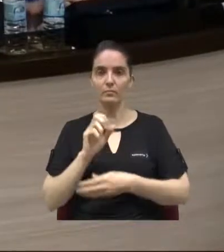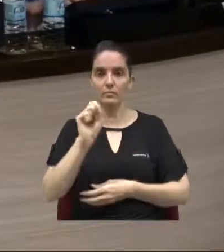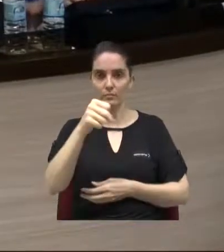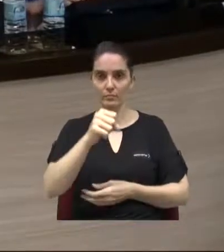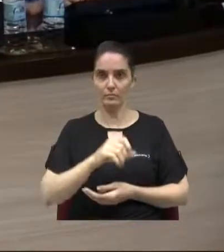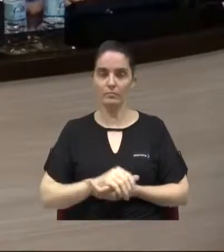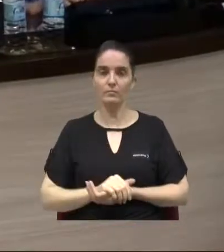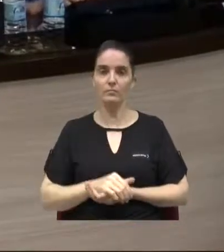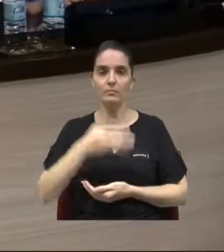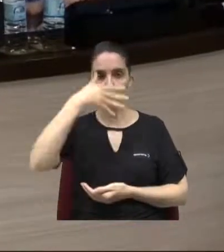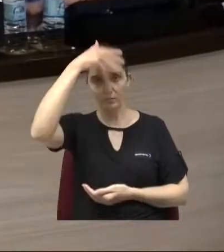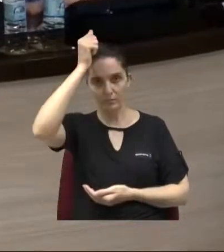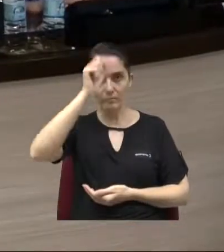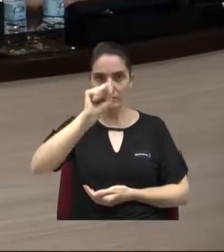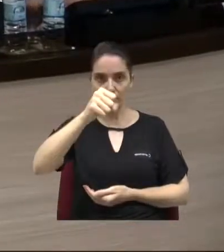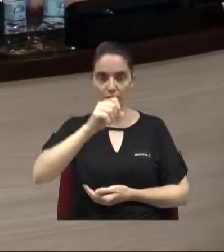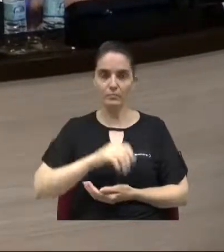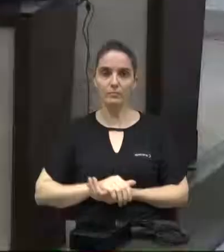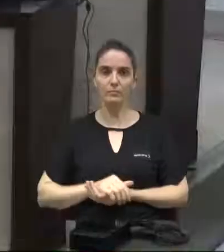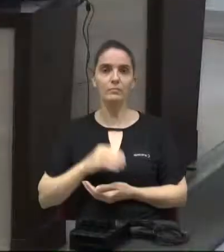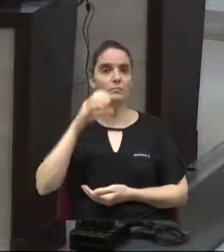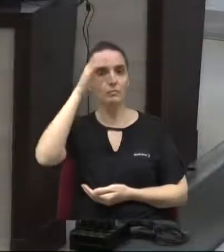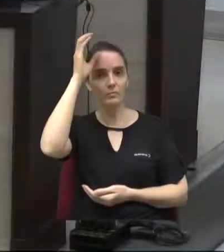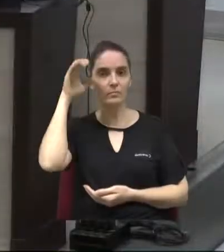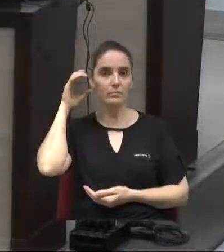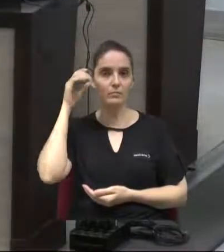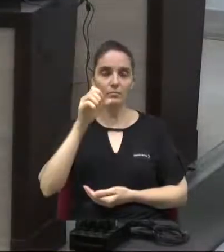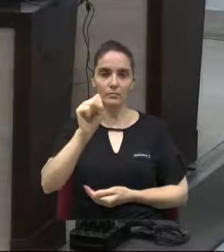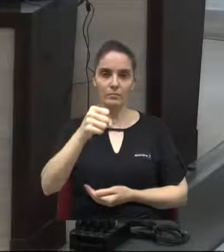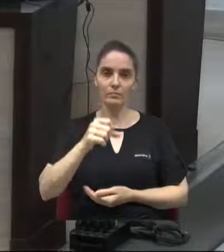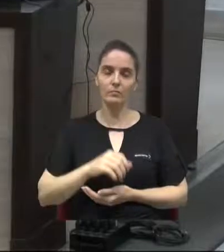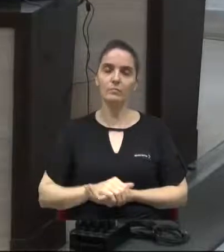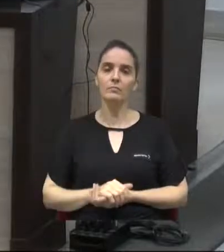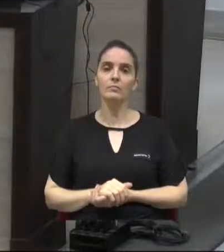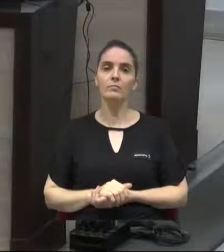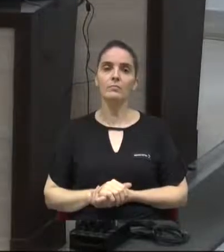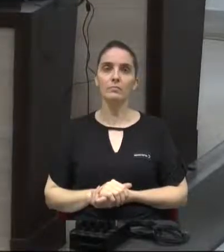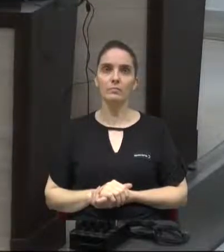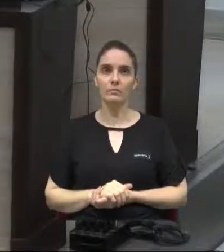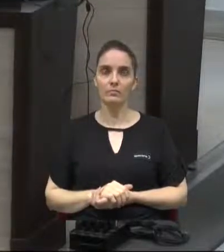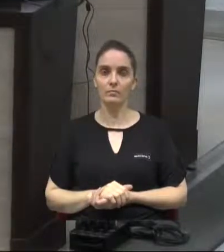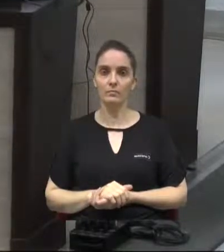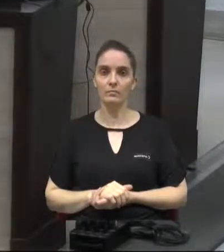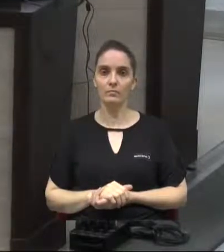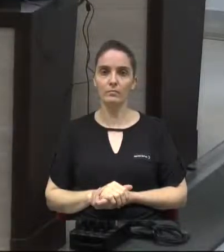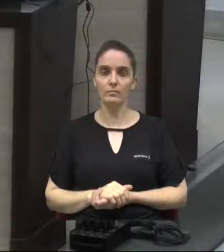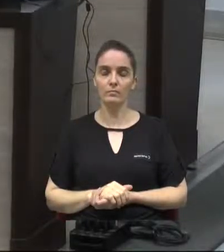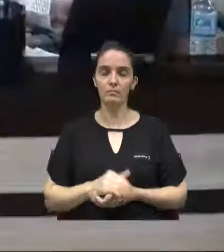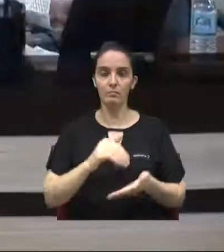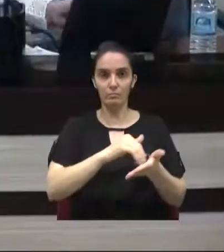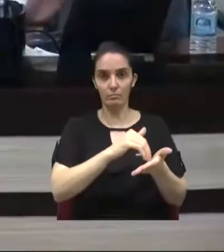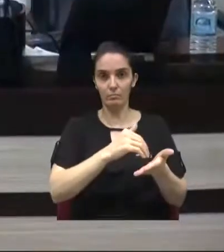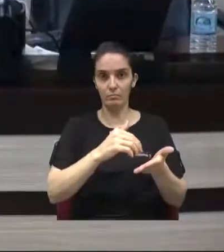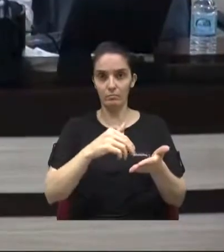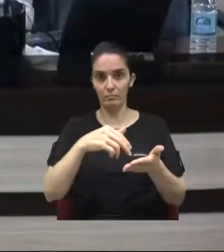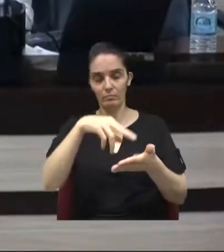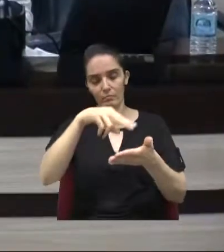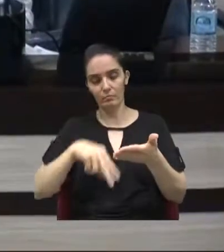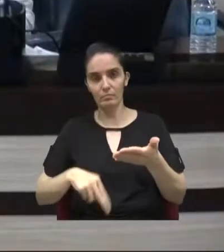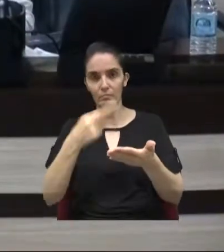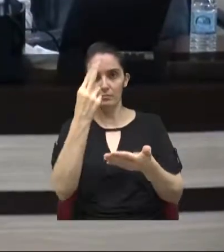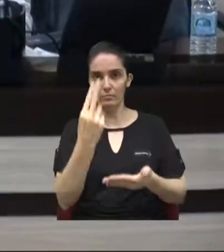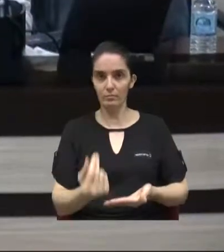Sim. Toninho, Sim, presidente. Carolina Pontes. Sim, presidente. A primeira secretária, a leitura conforme foi